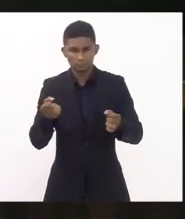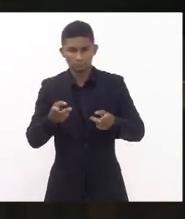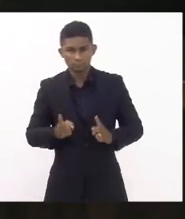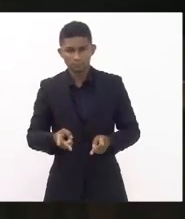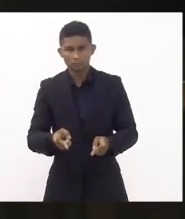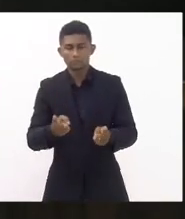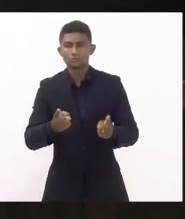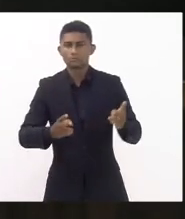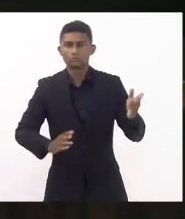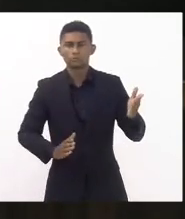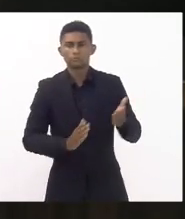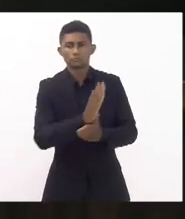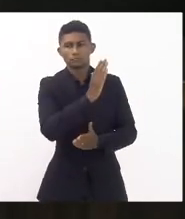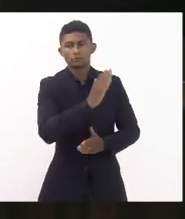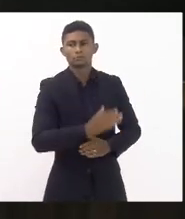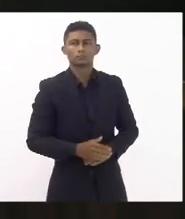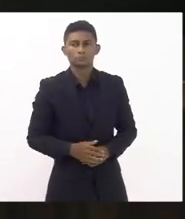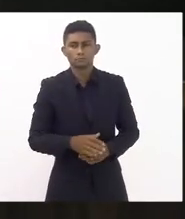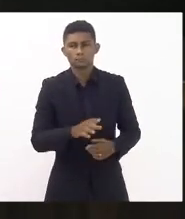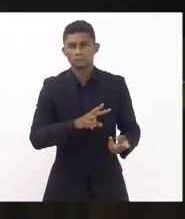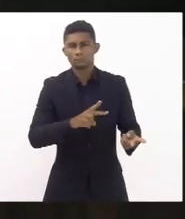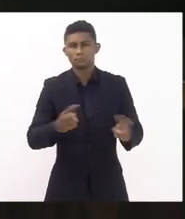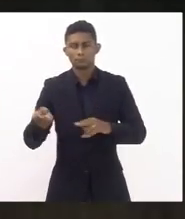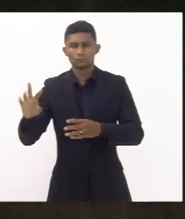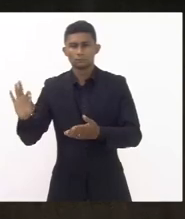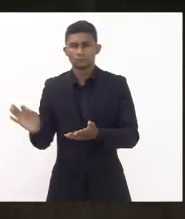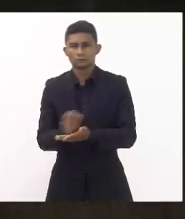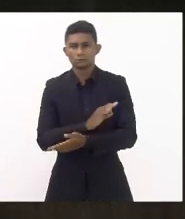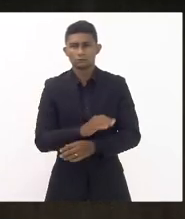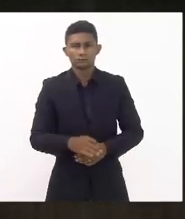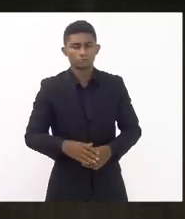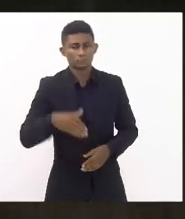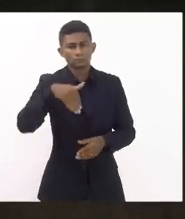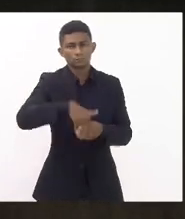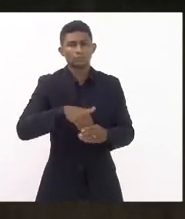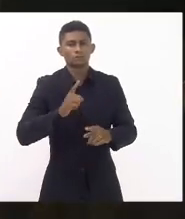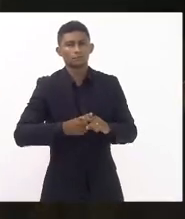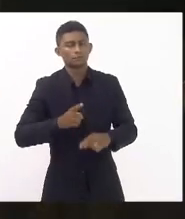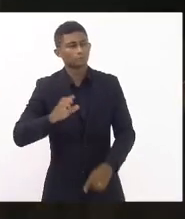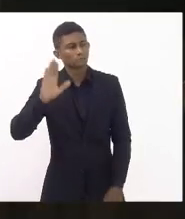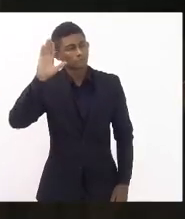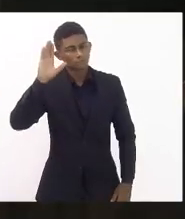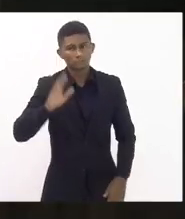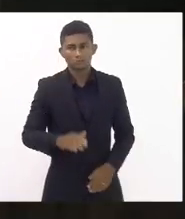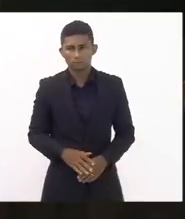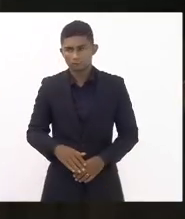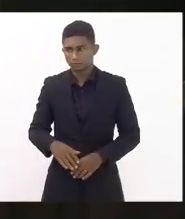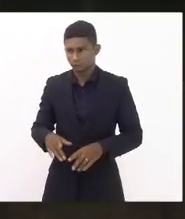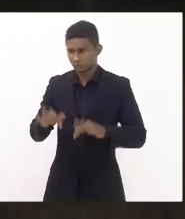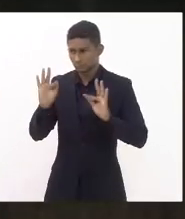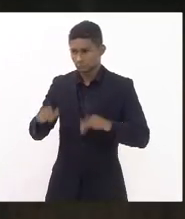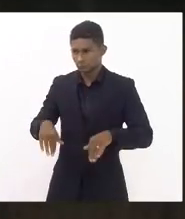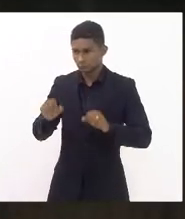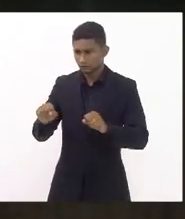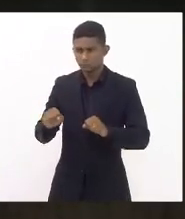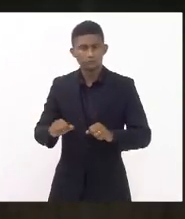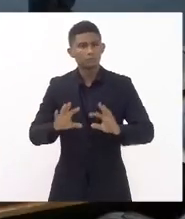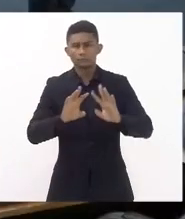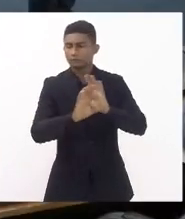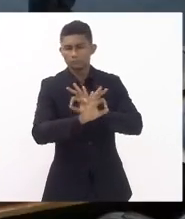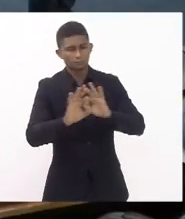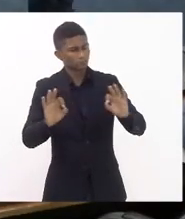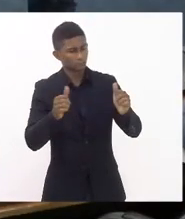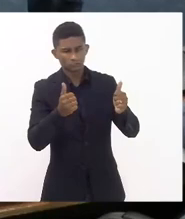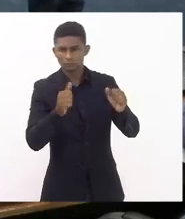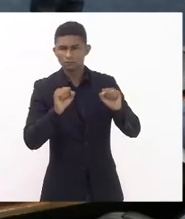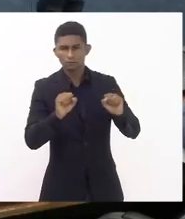estão. Aprovado, vai autógrafo. Declaração de voto. Pode ser o final? Perfeitamente, senhora presidente.